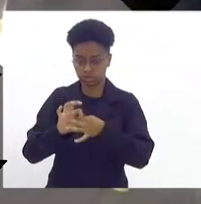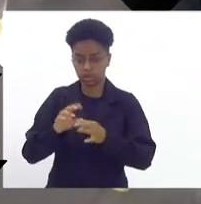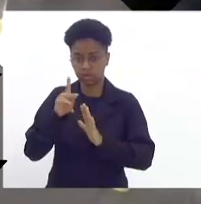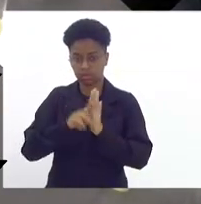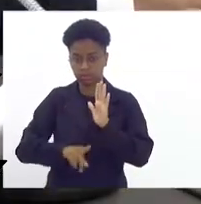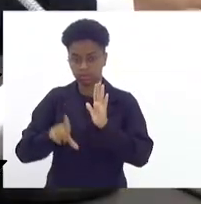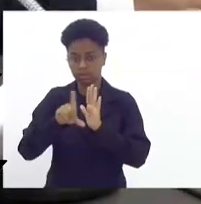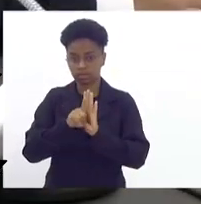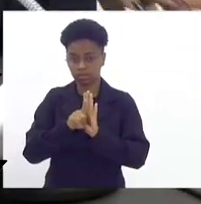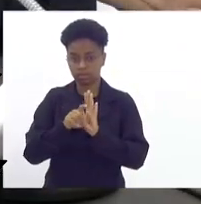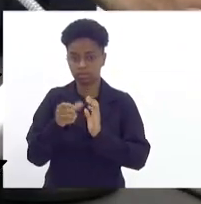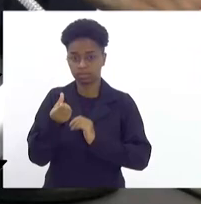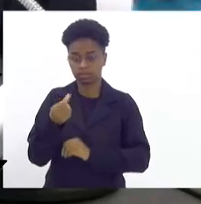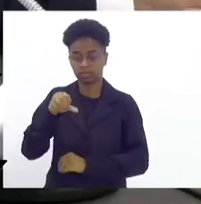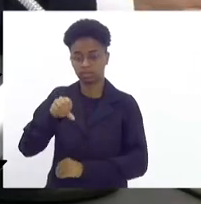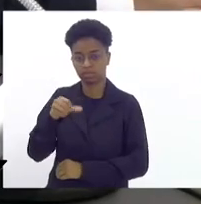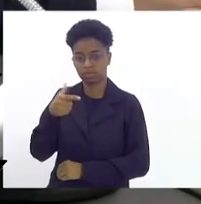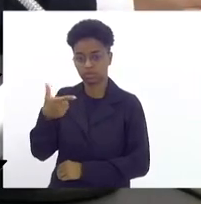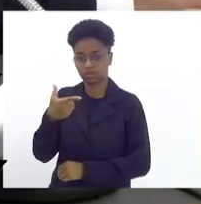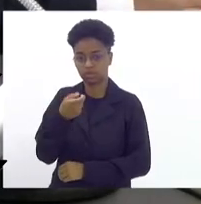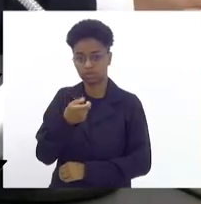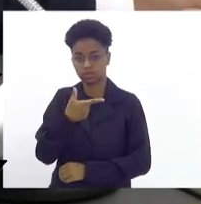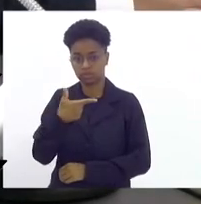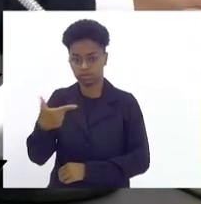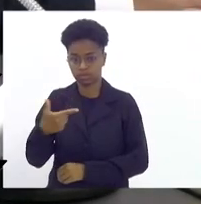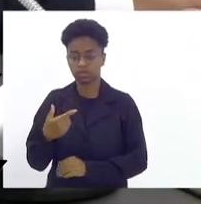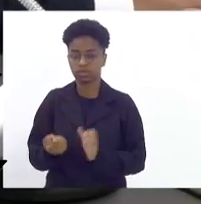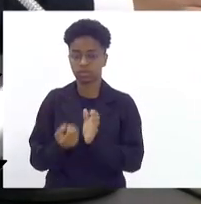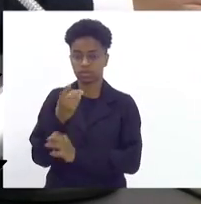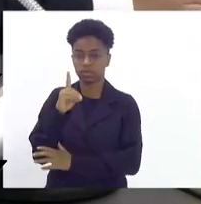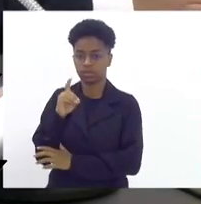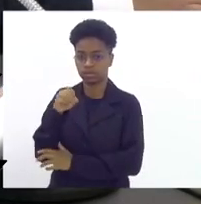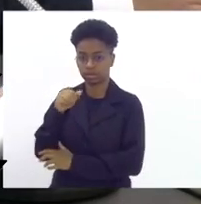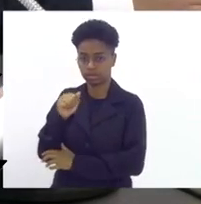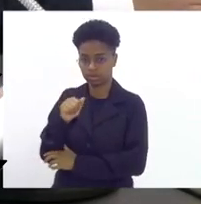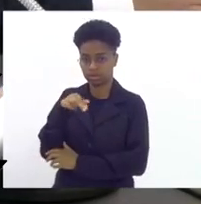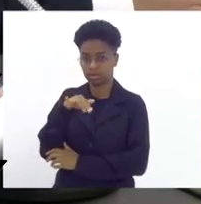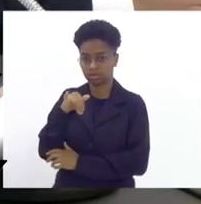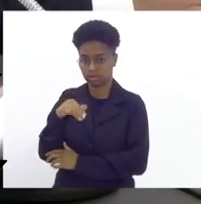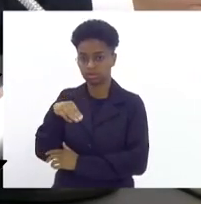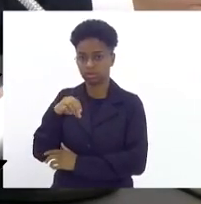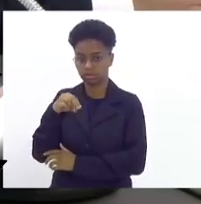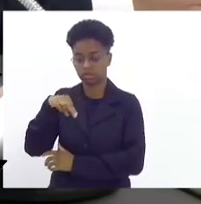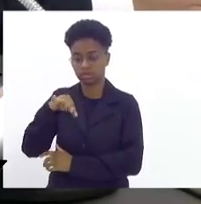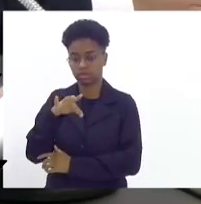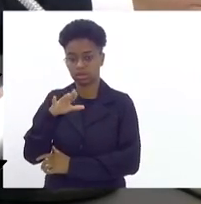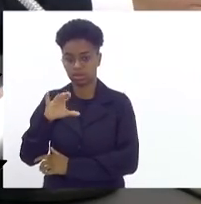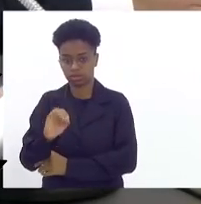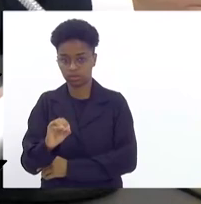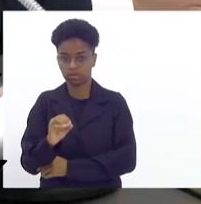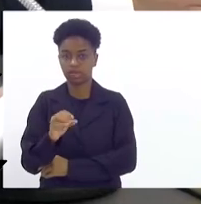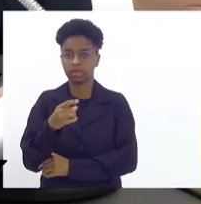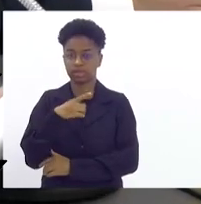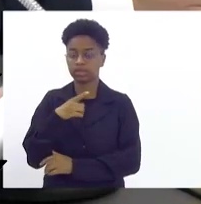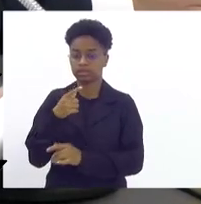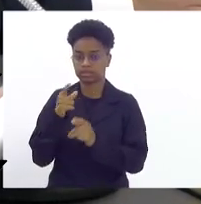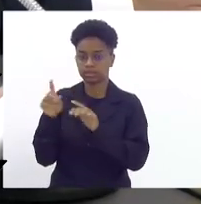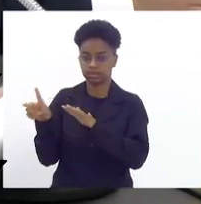lei 6192 de 22, de autoria da deputada Dani Monteiro, que institui a semana para o combate ao abuso sexual e